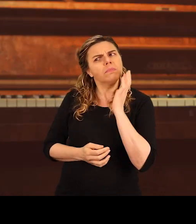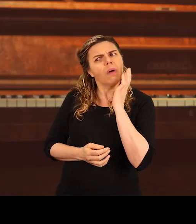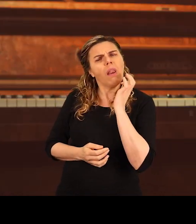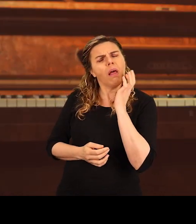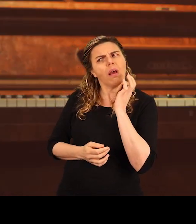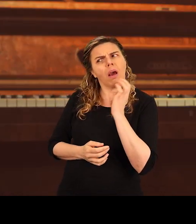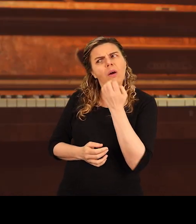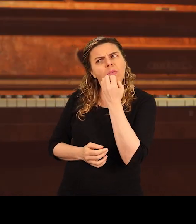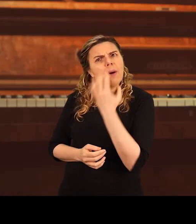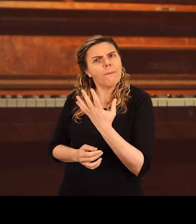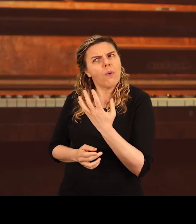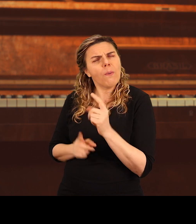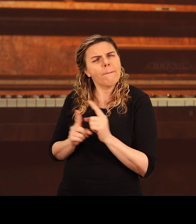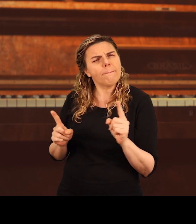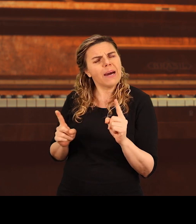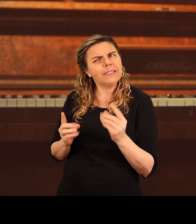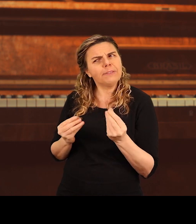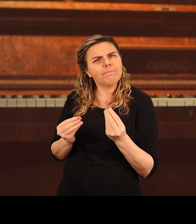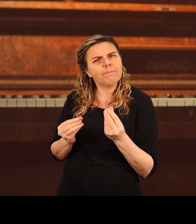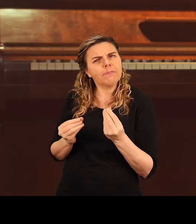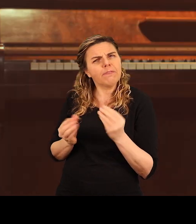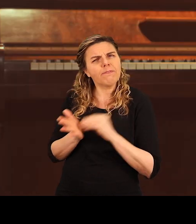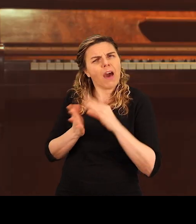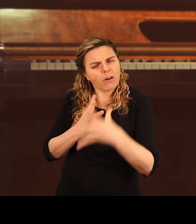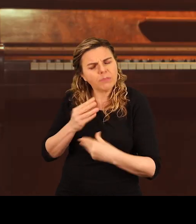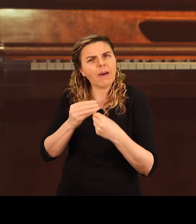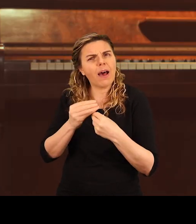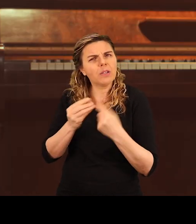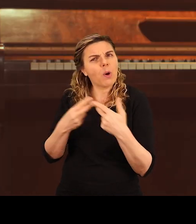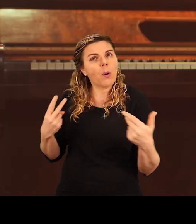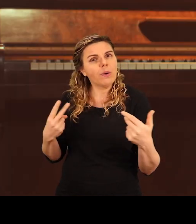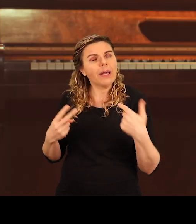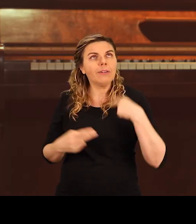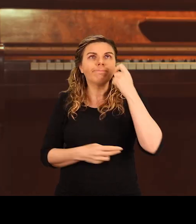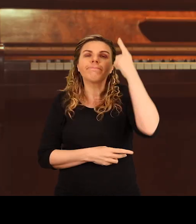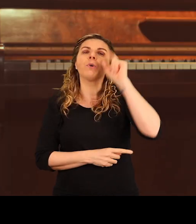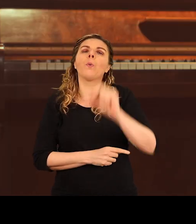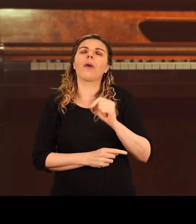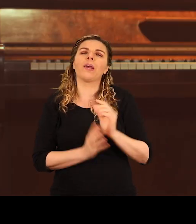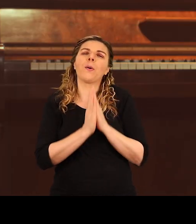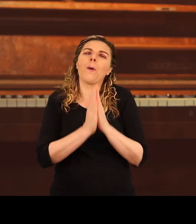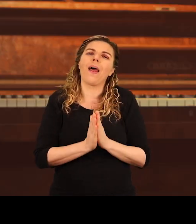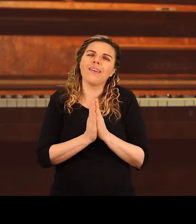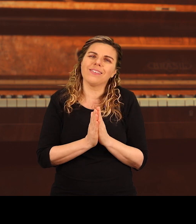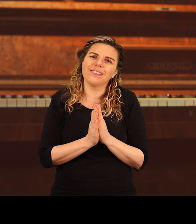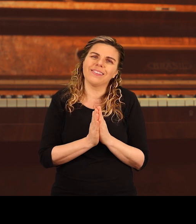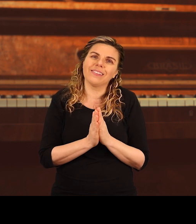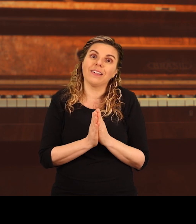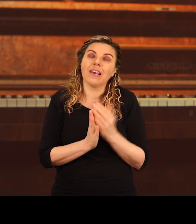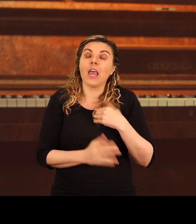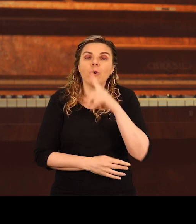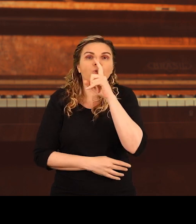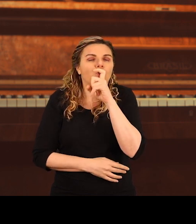e precisa disso. Só que tem alguma coisa para vir aqui junto. E aí me veio a oração de Adeus. Eu juro, acho que eu